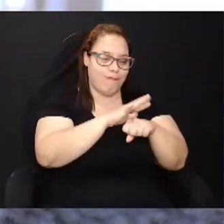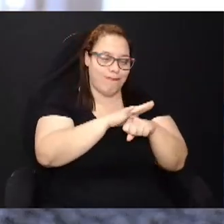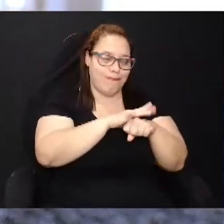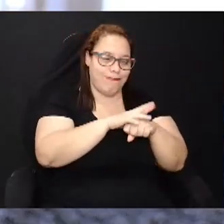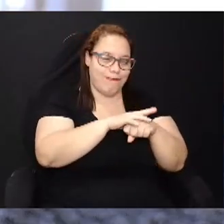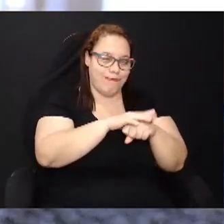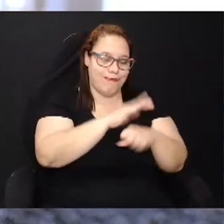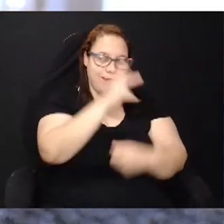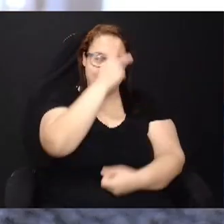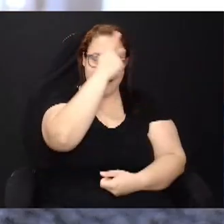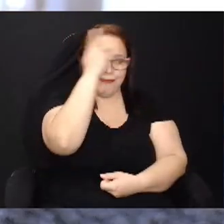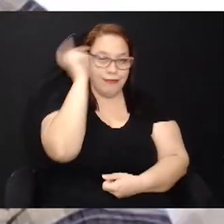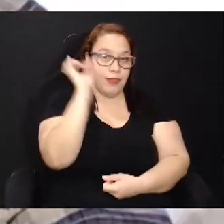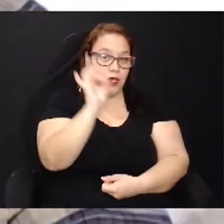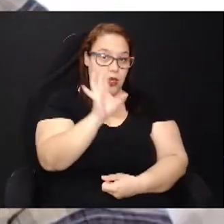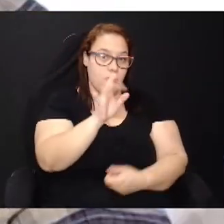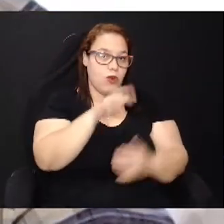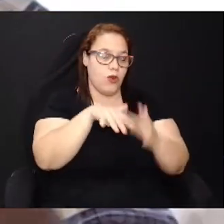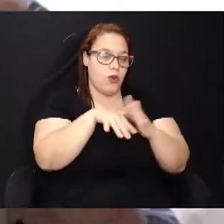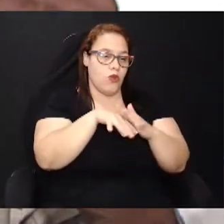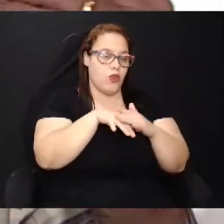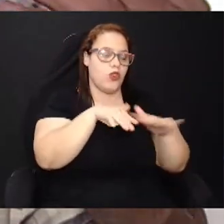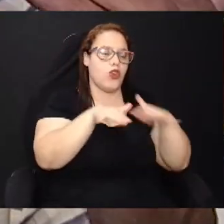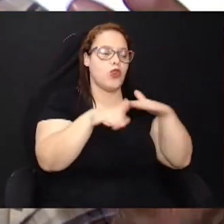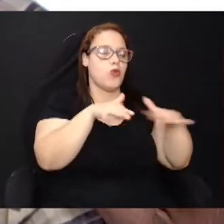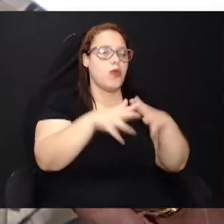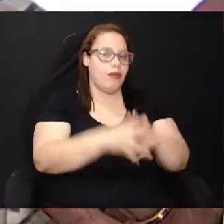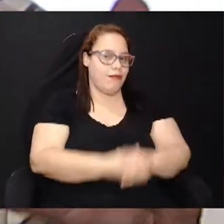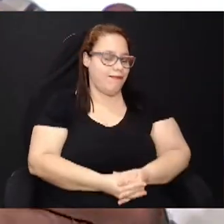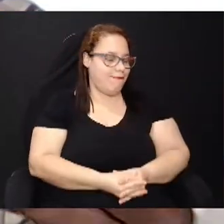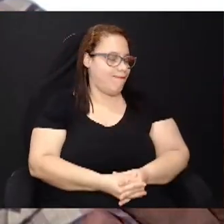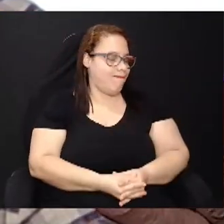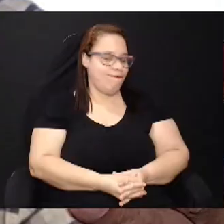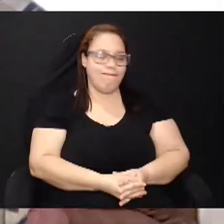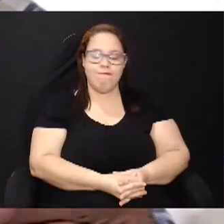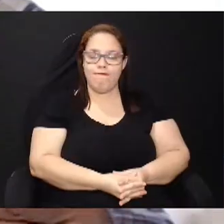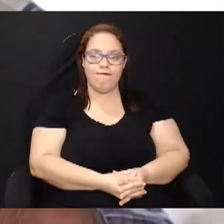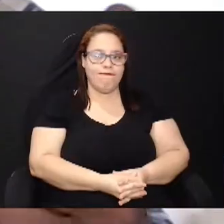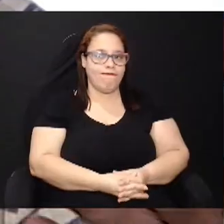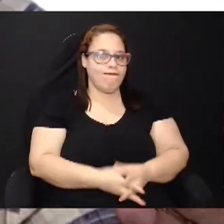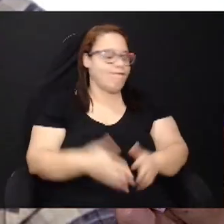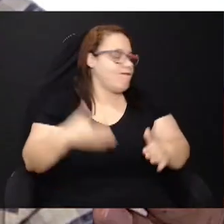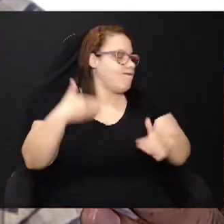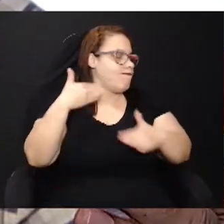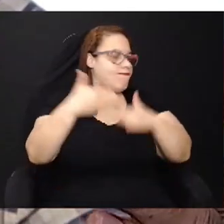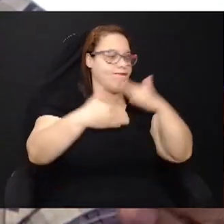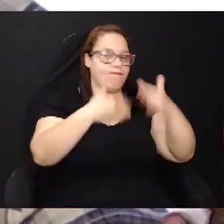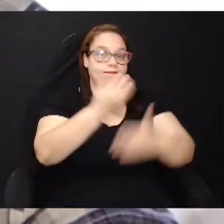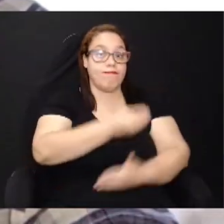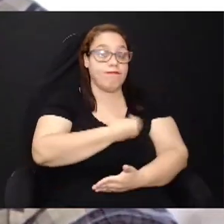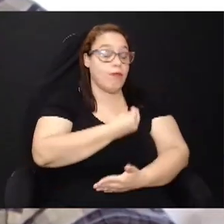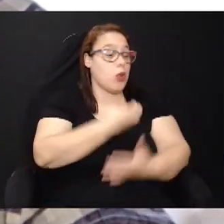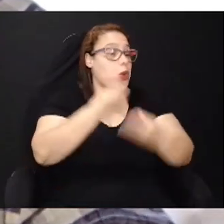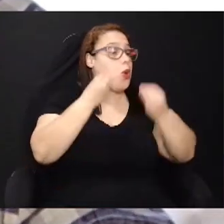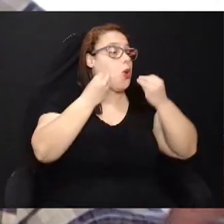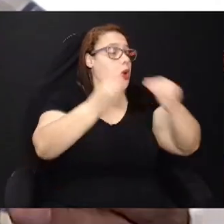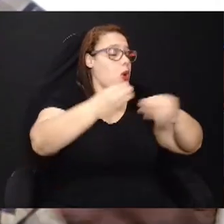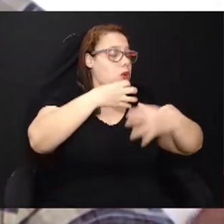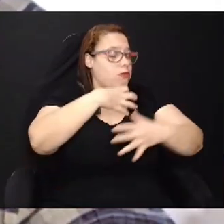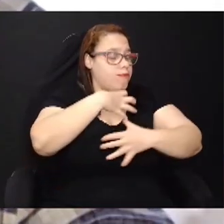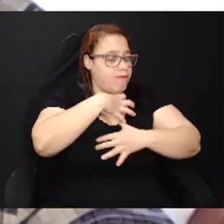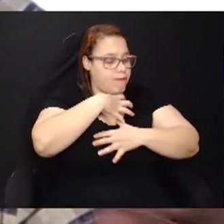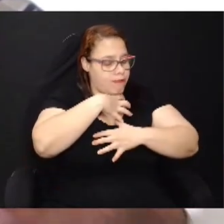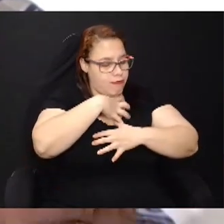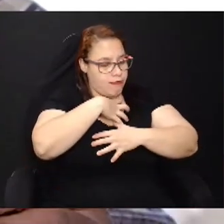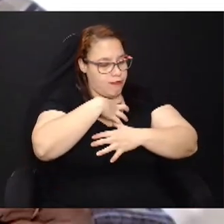o adoecimento momentâneo. Existe toda uma circunstância de vida, como ela se sente, apesar de estar doente, ela